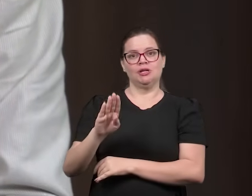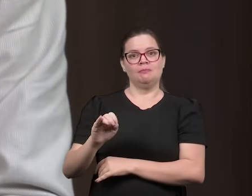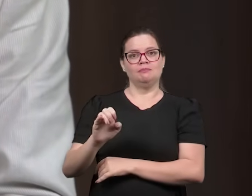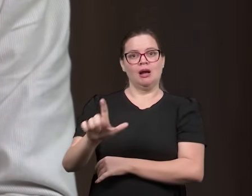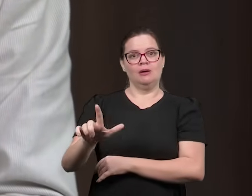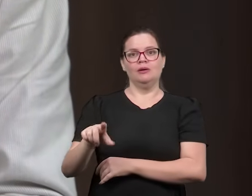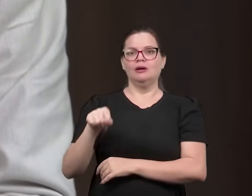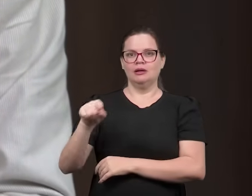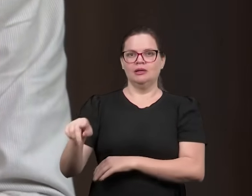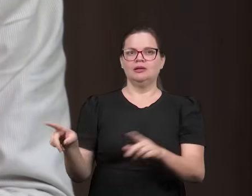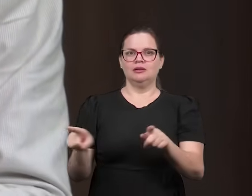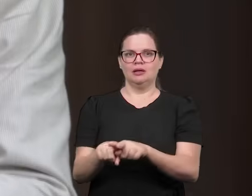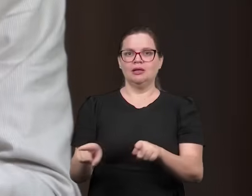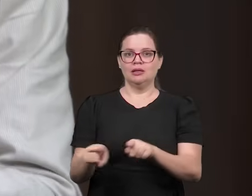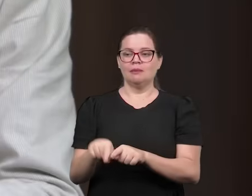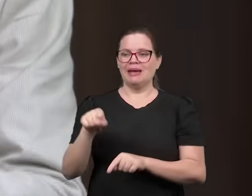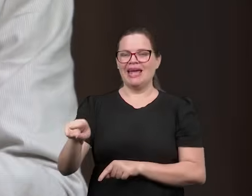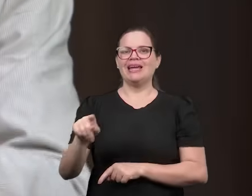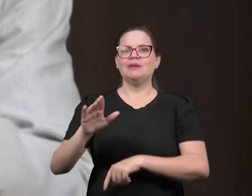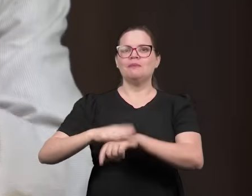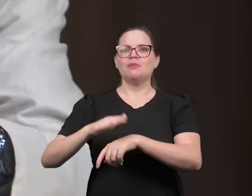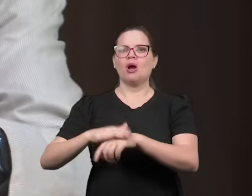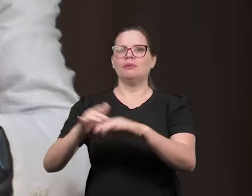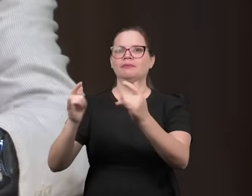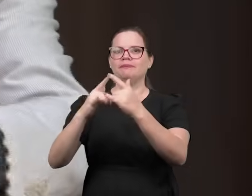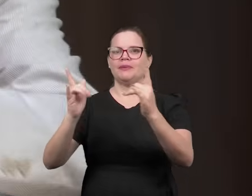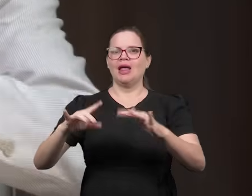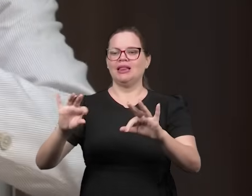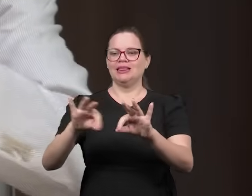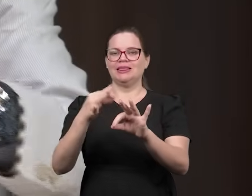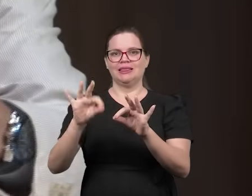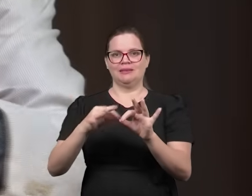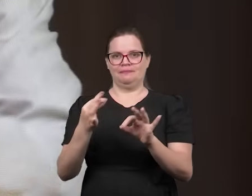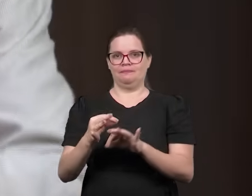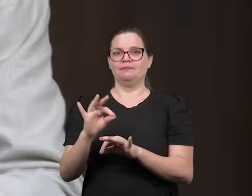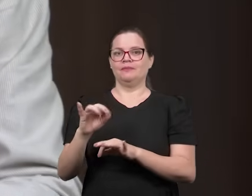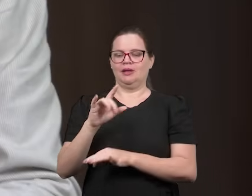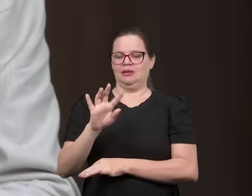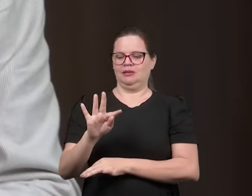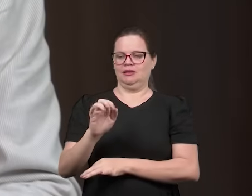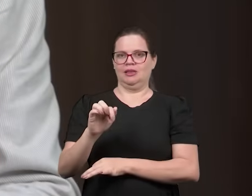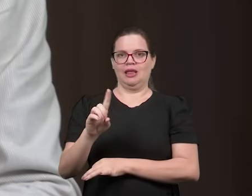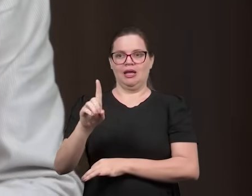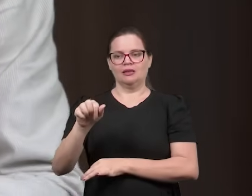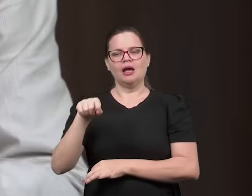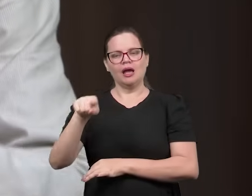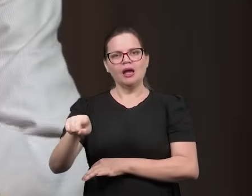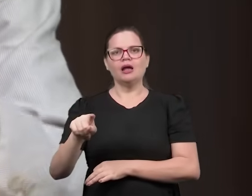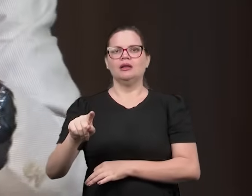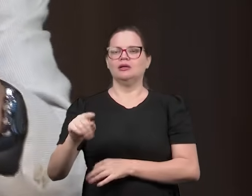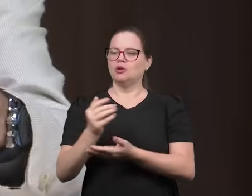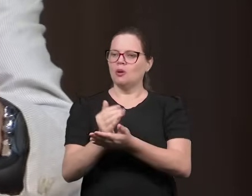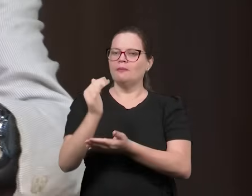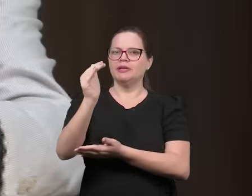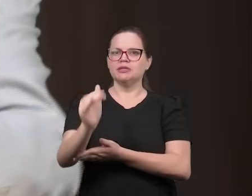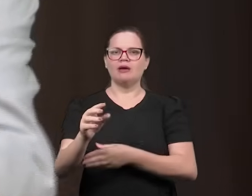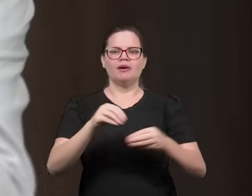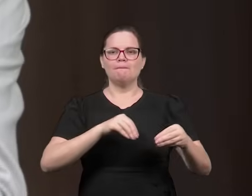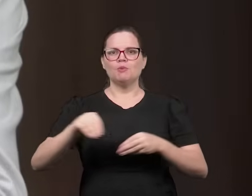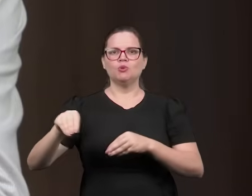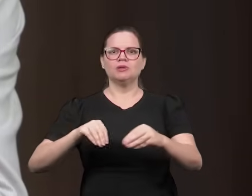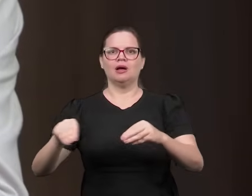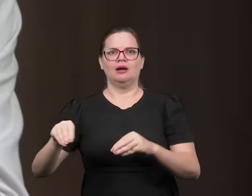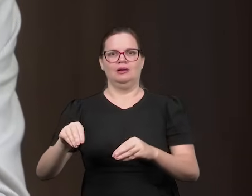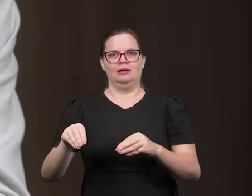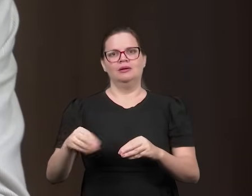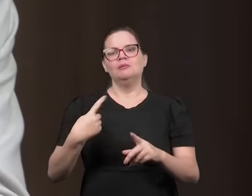também cria a vida nômade, porque ele é o pai de todos que habitam em tenda, porque eram grandes rebanhos que precisavam estar se deslocando.